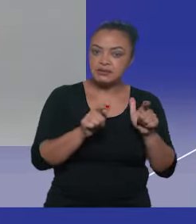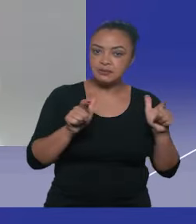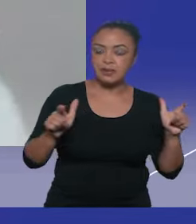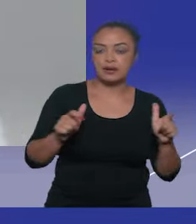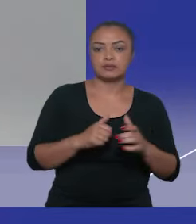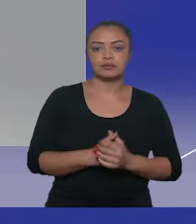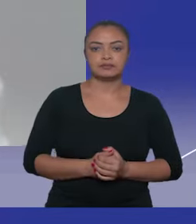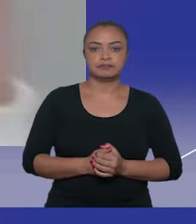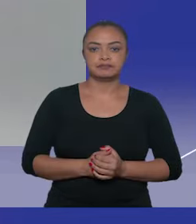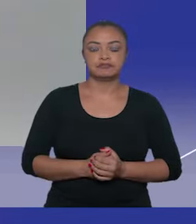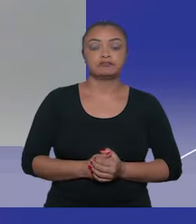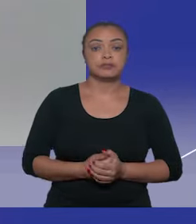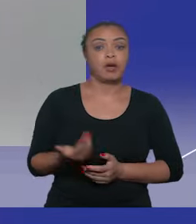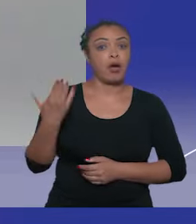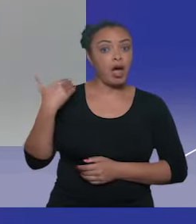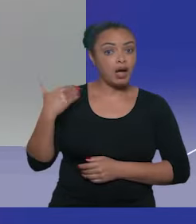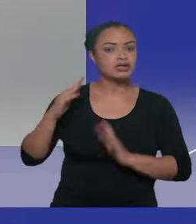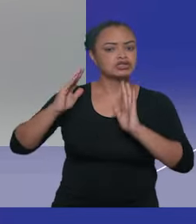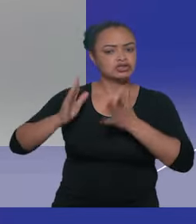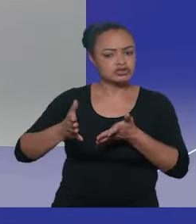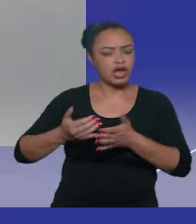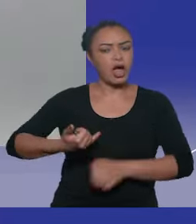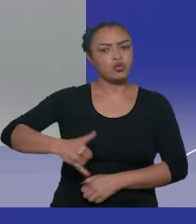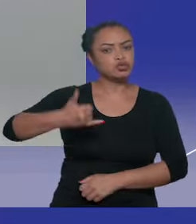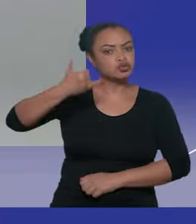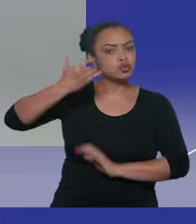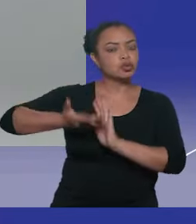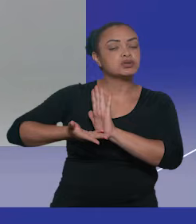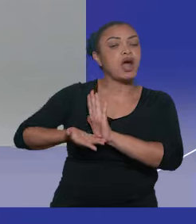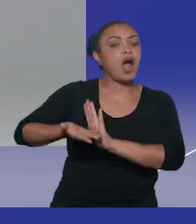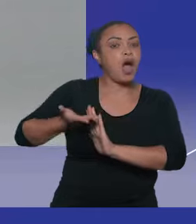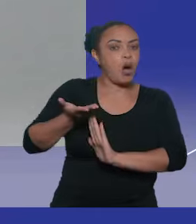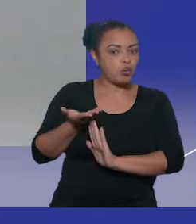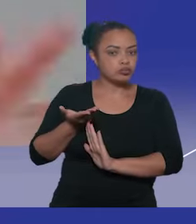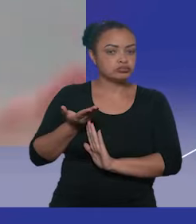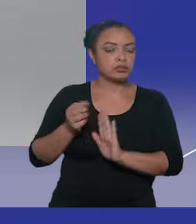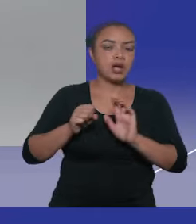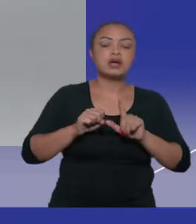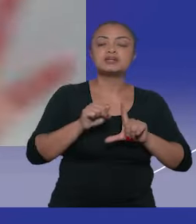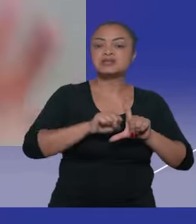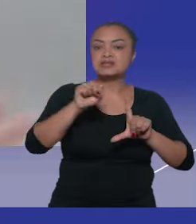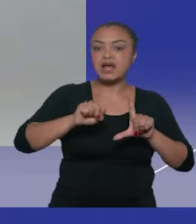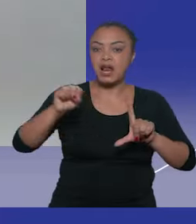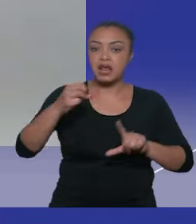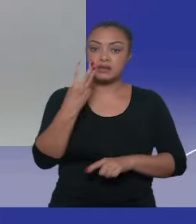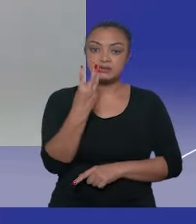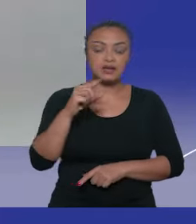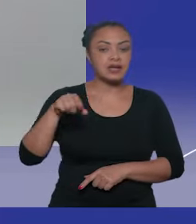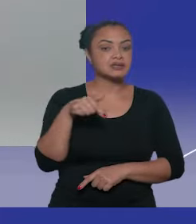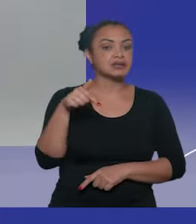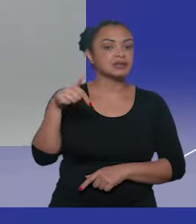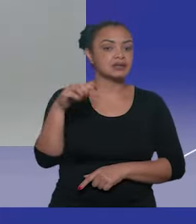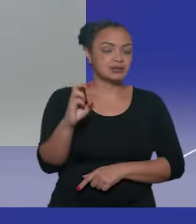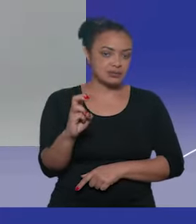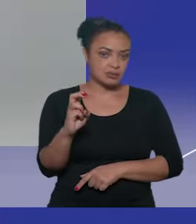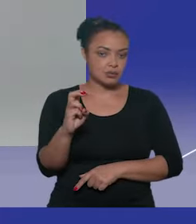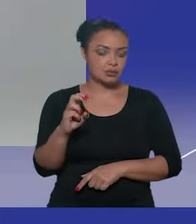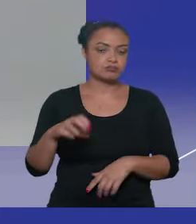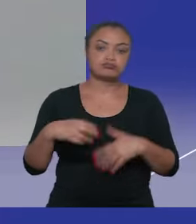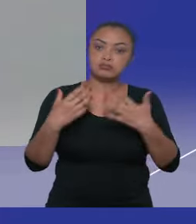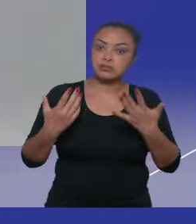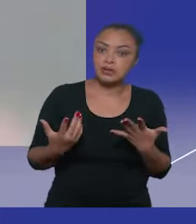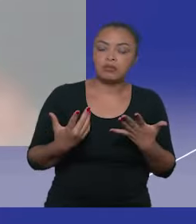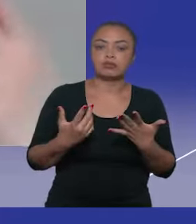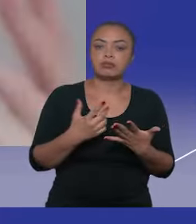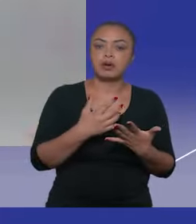tudo mais? A gente já tinha, naquela época, um juro muito elevado. Né? A gente já estava lá com a Selic 3,75 e tal. Então,